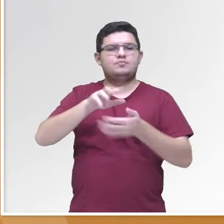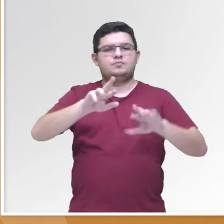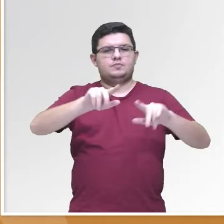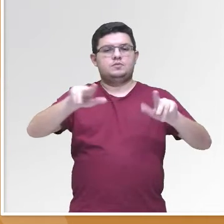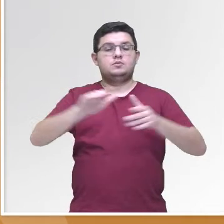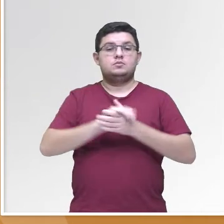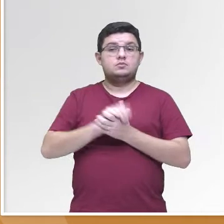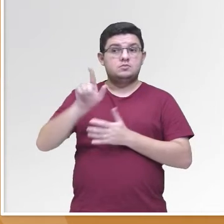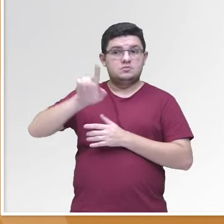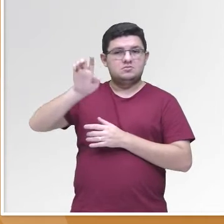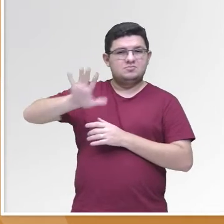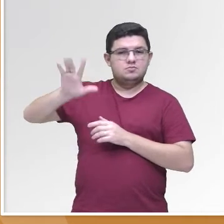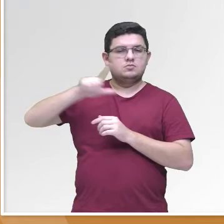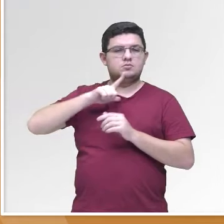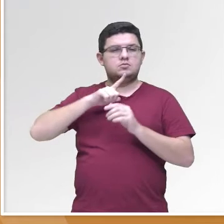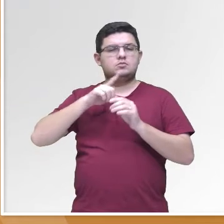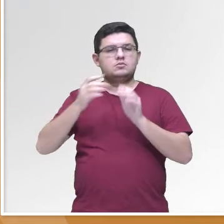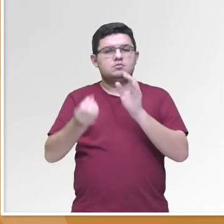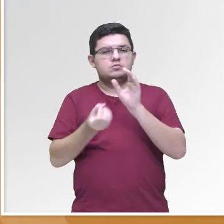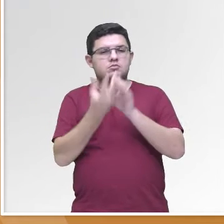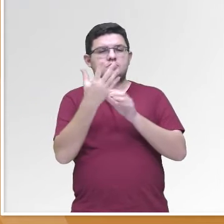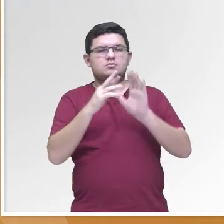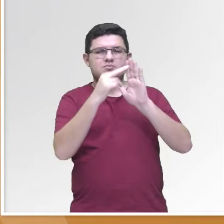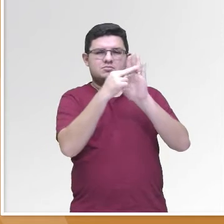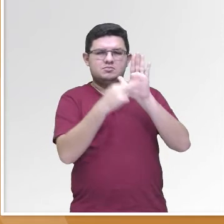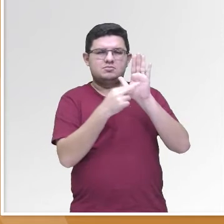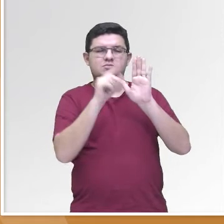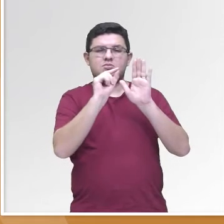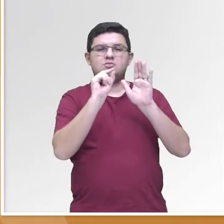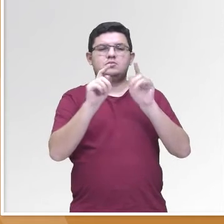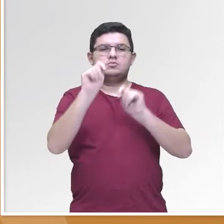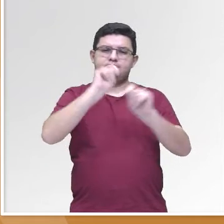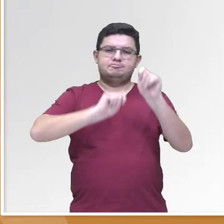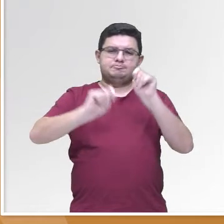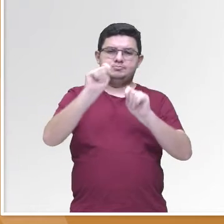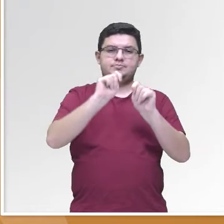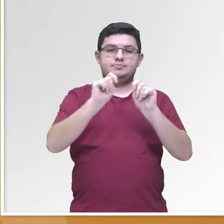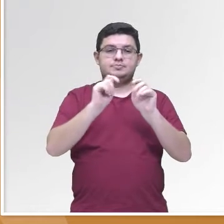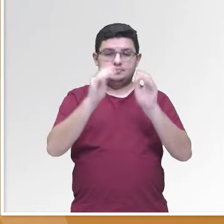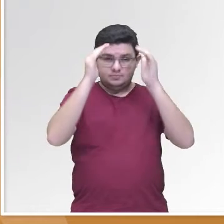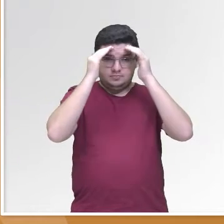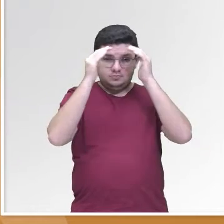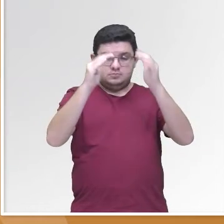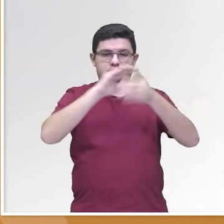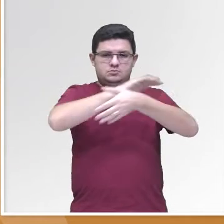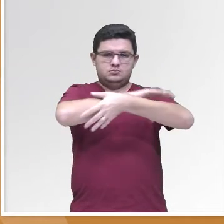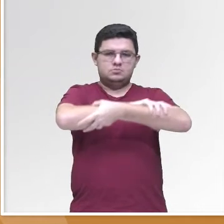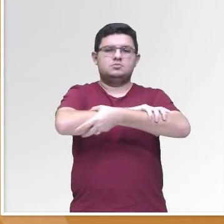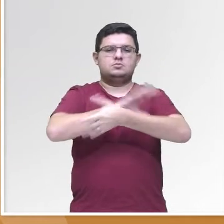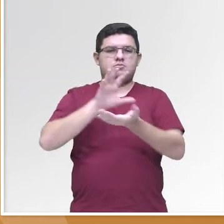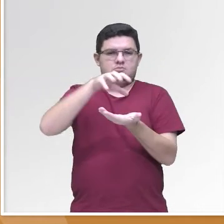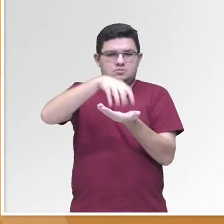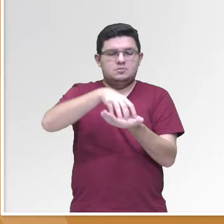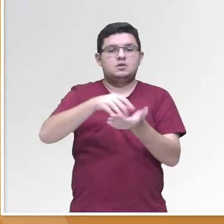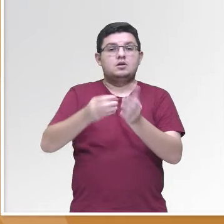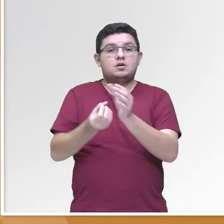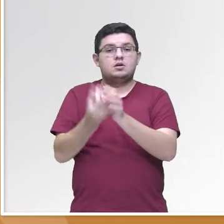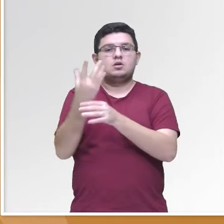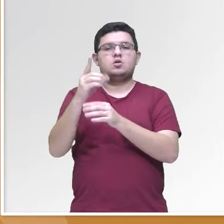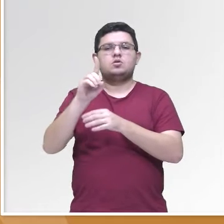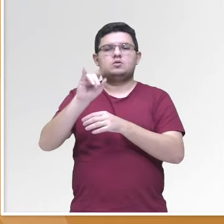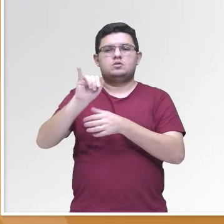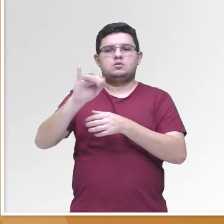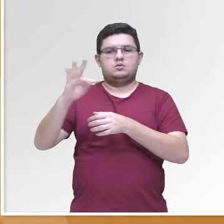regras de comércio mundial calcadas na implantação de um pacto colonial que deu origem à Primeira Divisão Internacional do